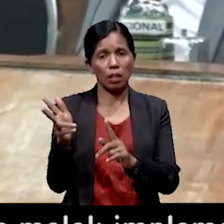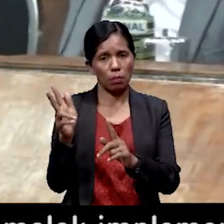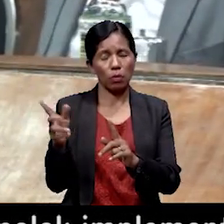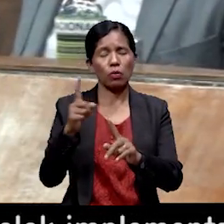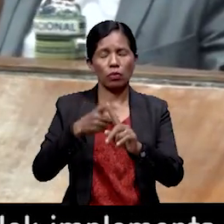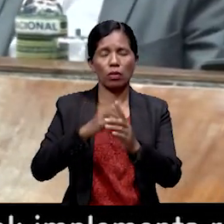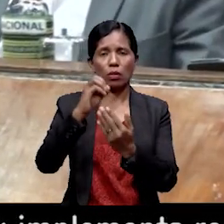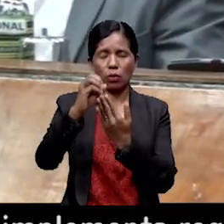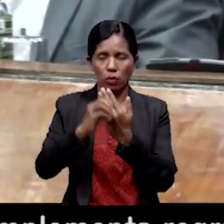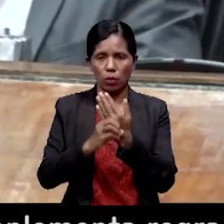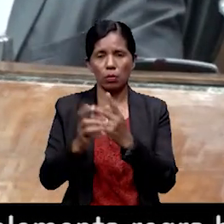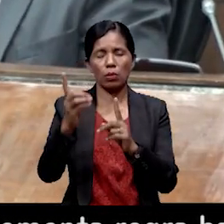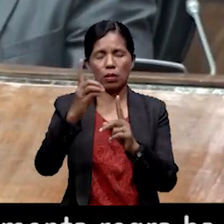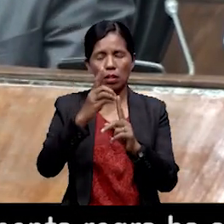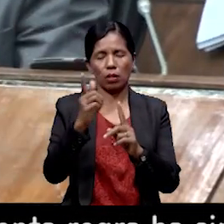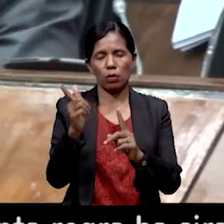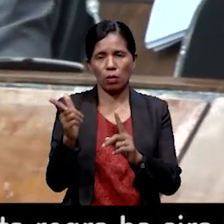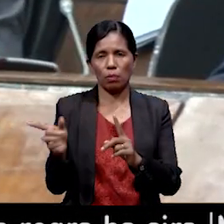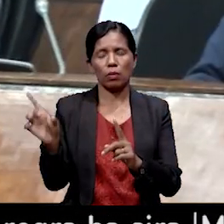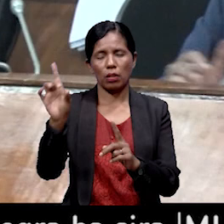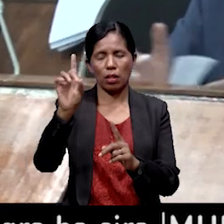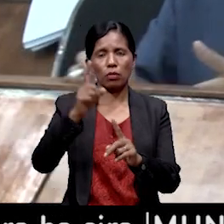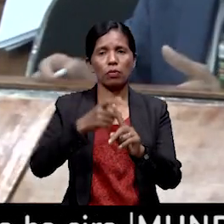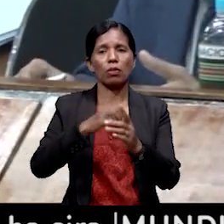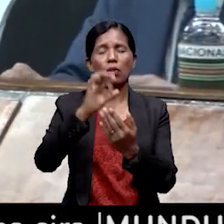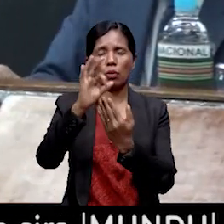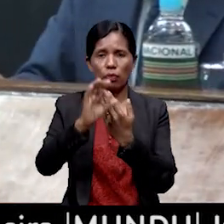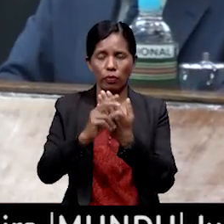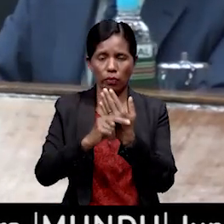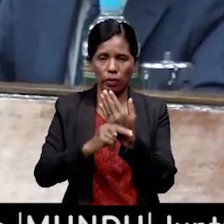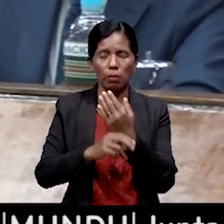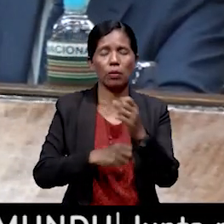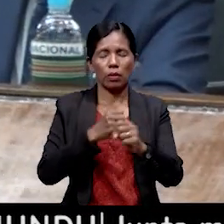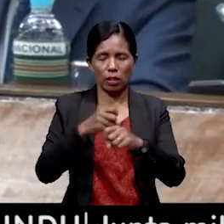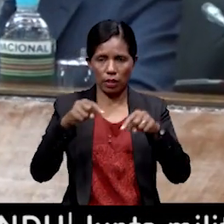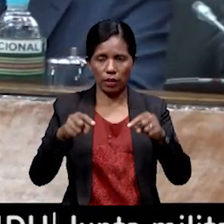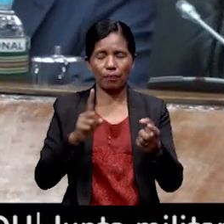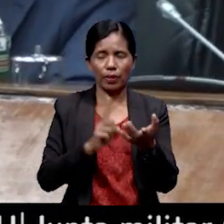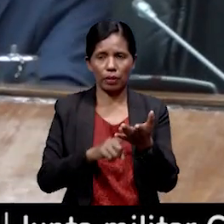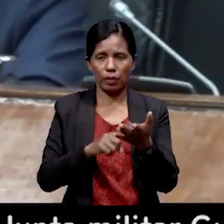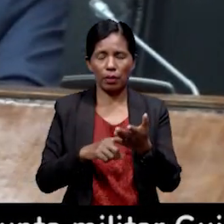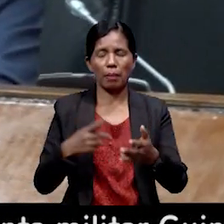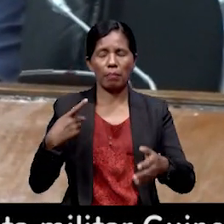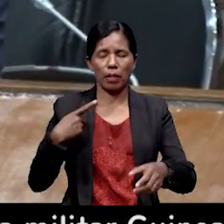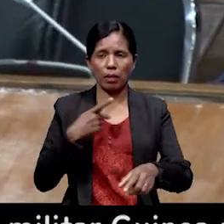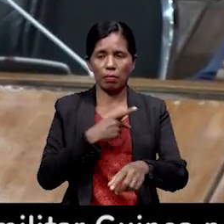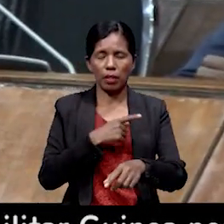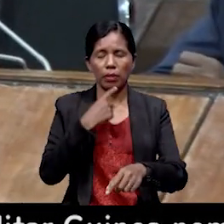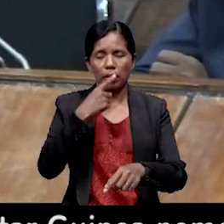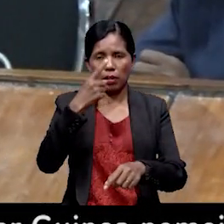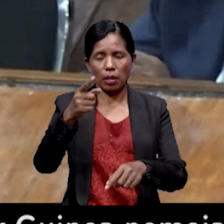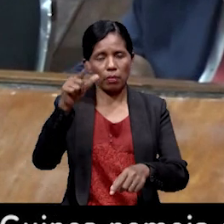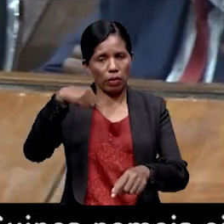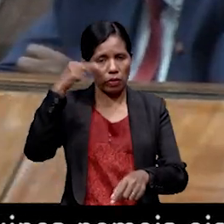tolo loron rua nulo recenualo fulano novembro tina, né? E a discussão bancada parlamentar se sugere